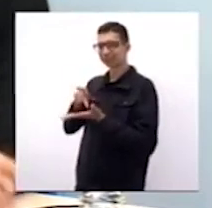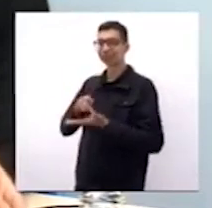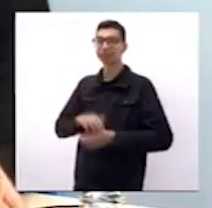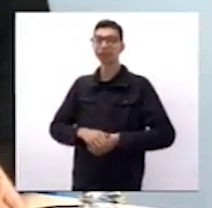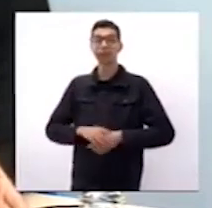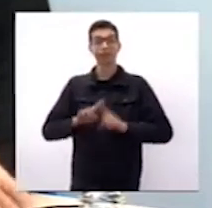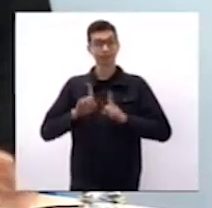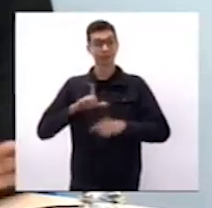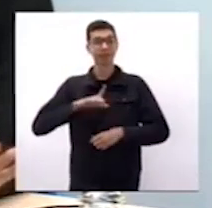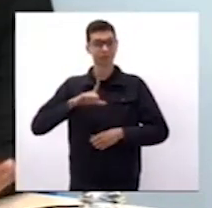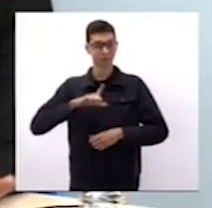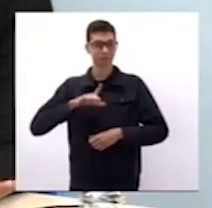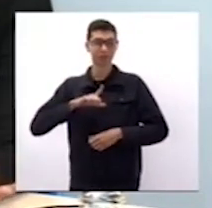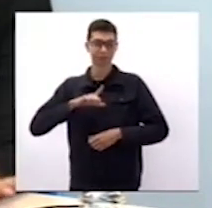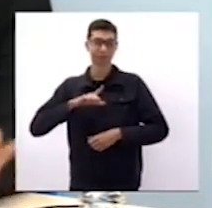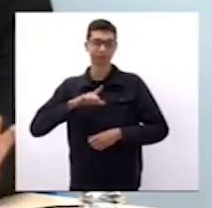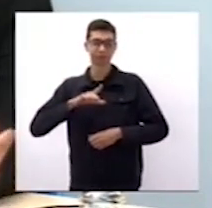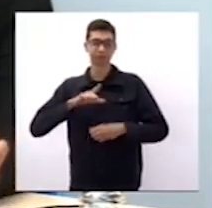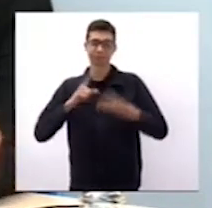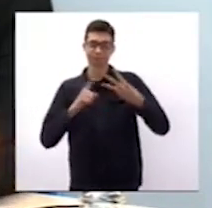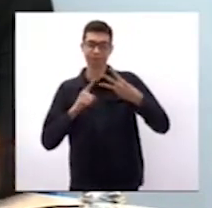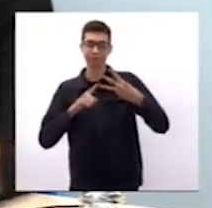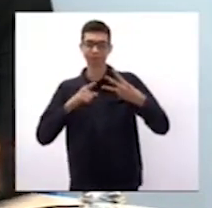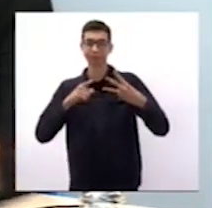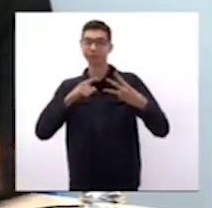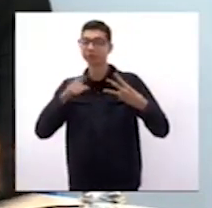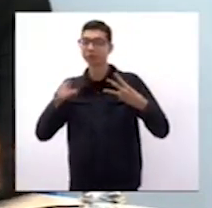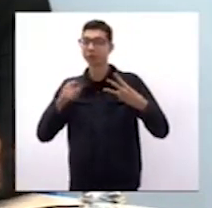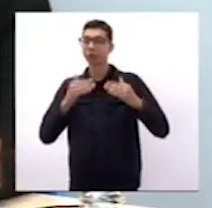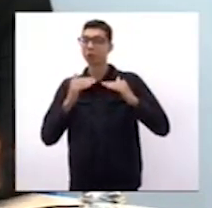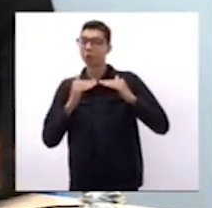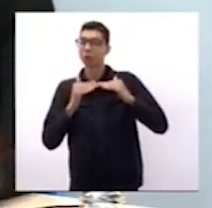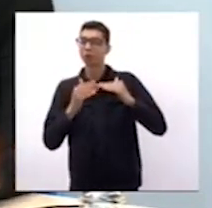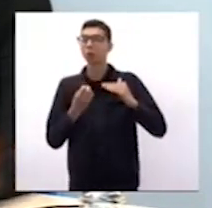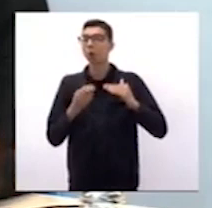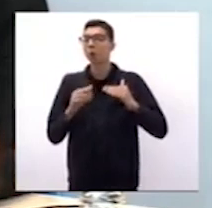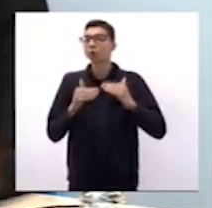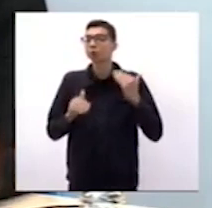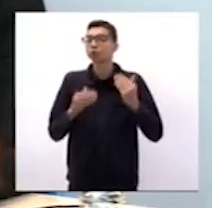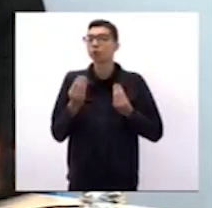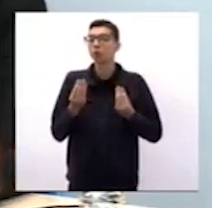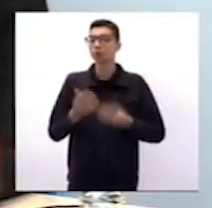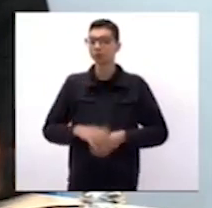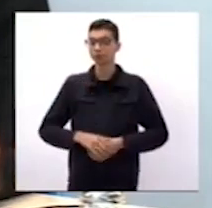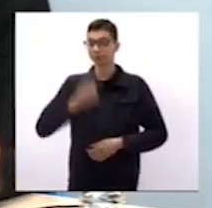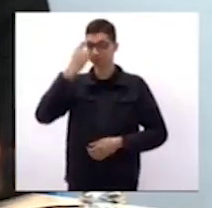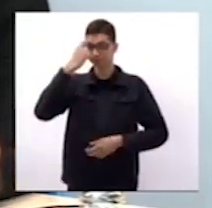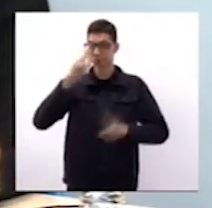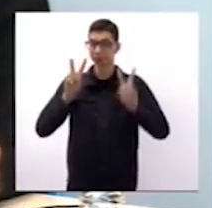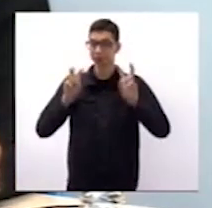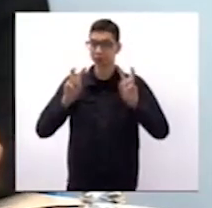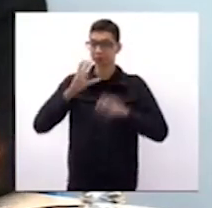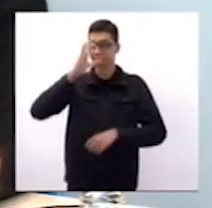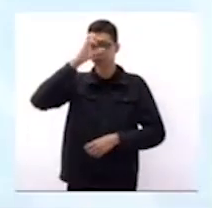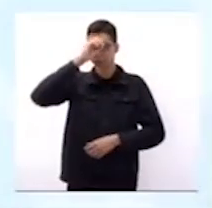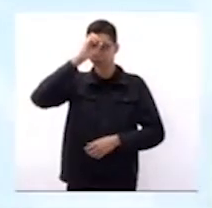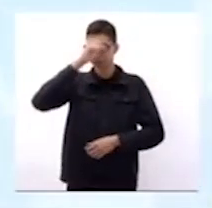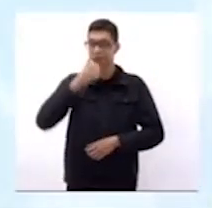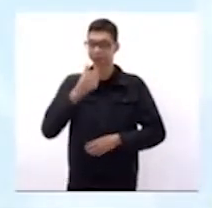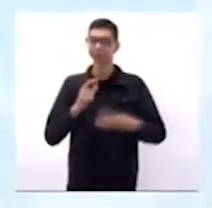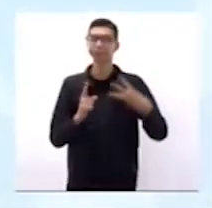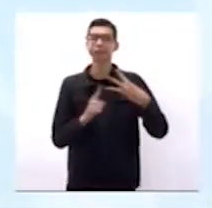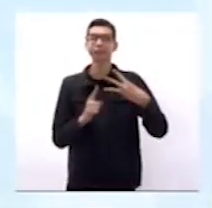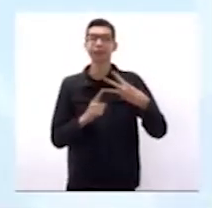no chat, se vocês concordam ou discordam. Lembrando que nós estamos pensando aí nos nossos ambientes de aprendizagem. Vamos lá, a